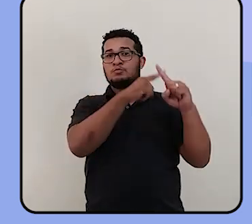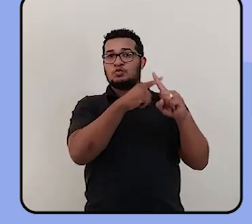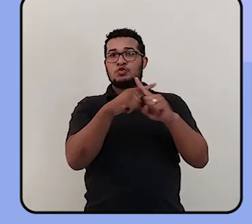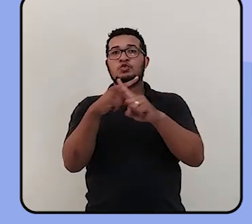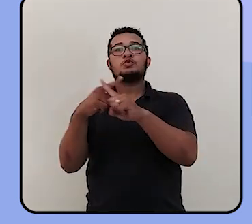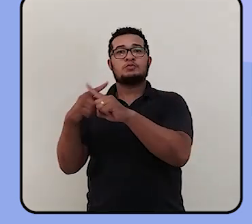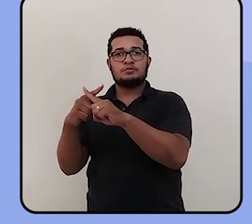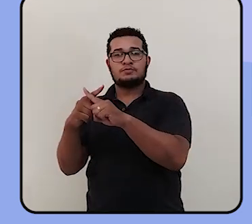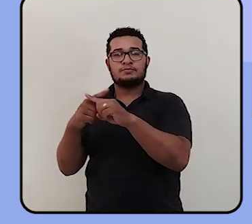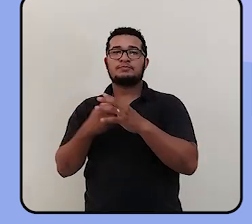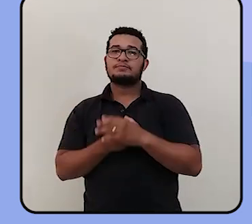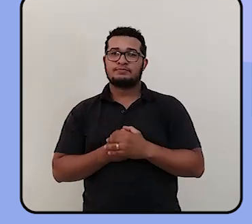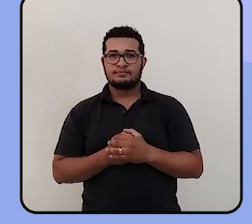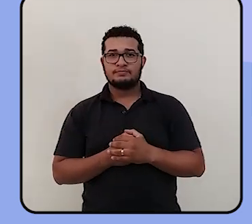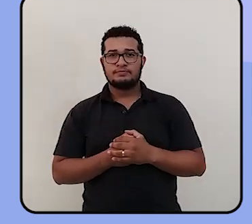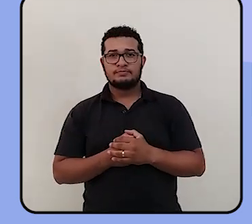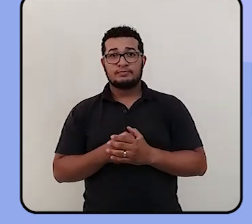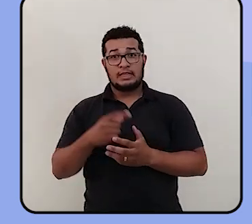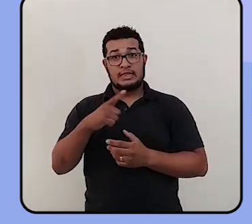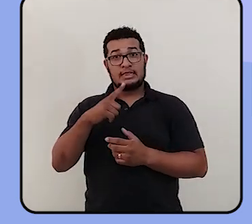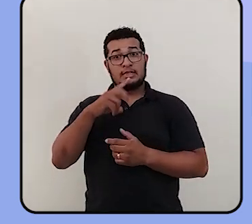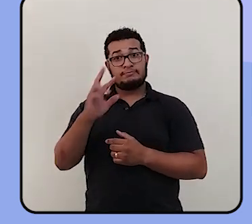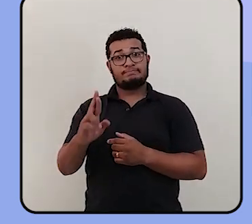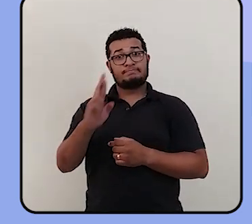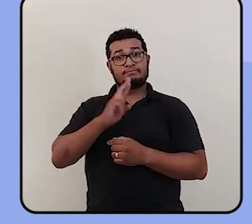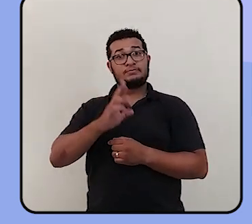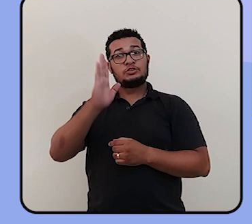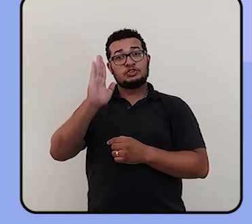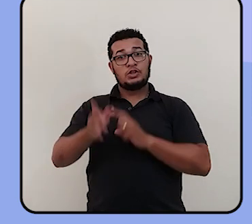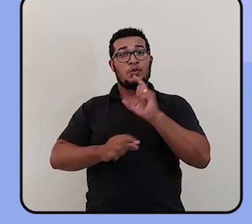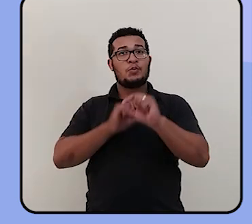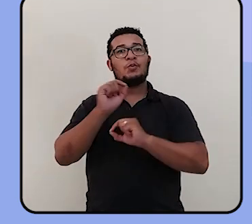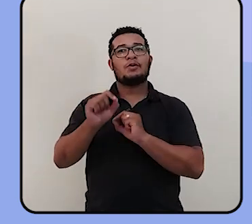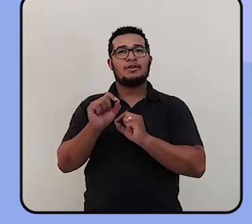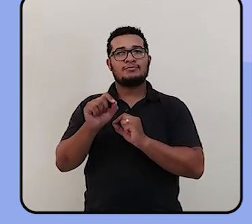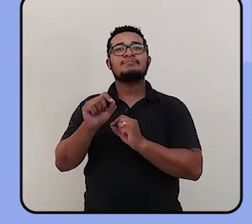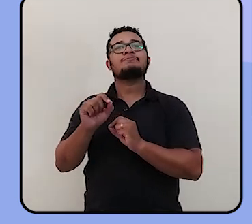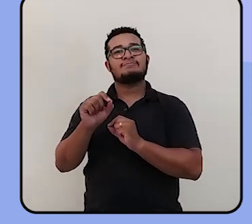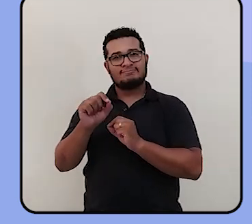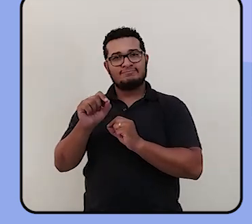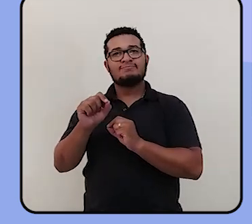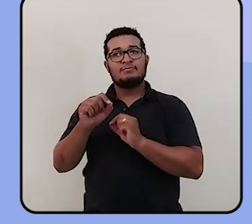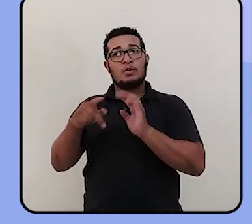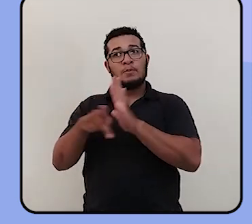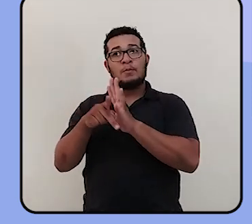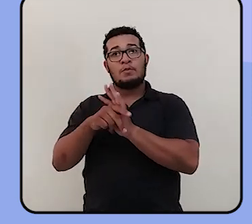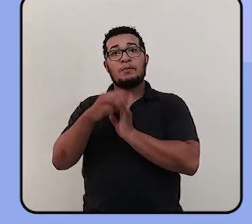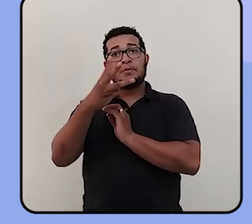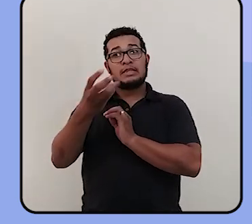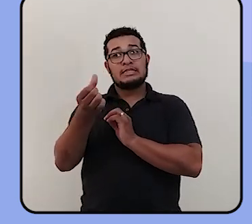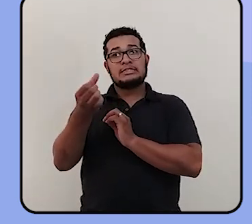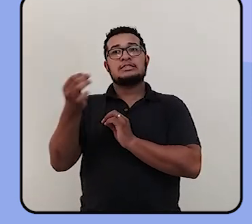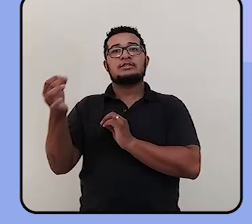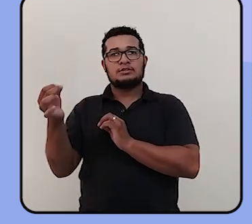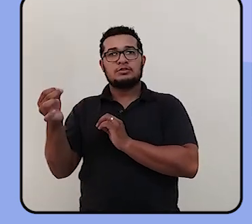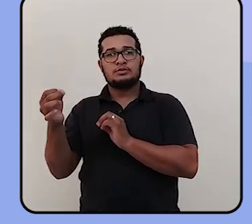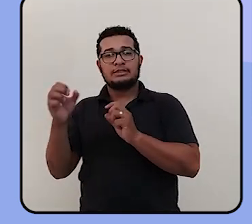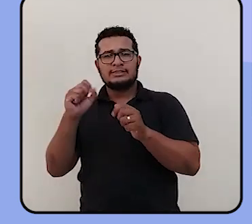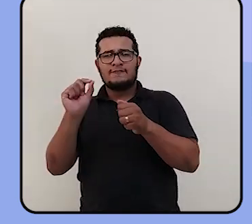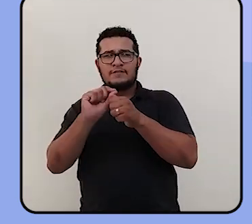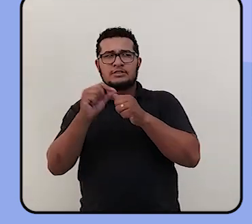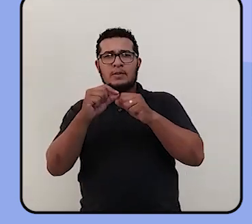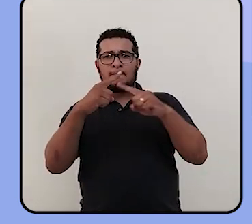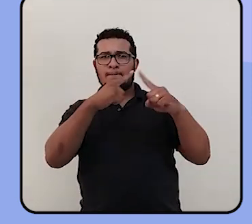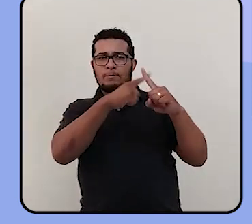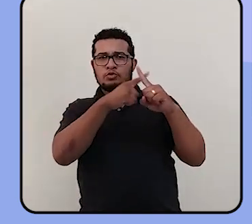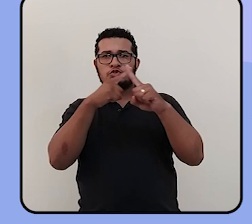3, 720 por 5. Teremos aqui, então, 1.800 por 3.600.